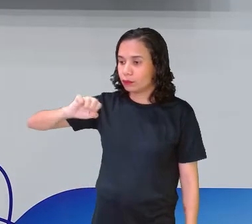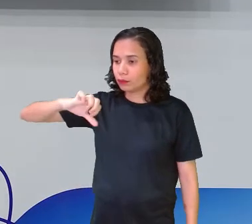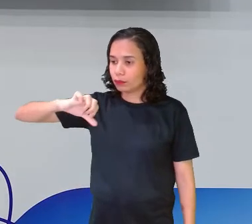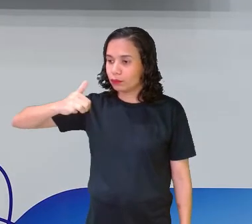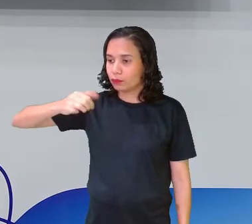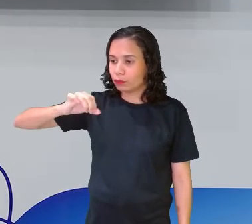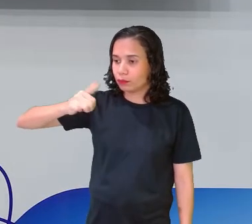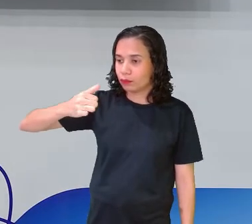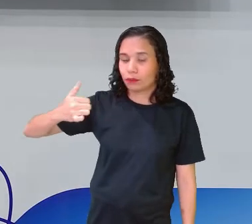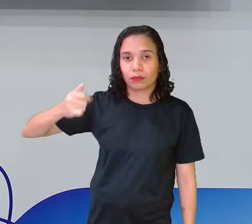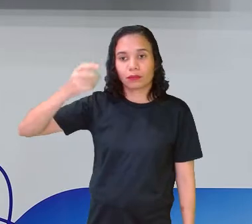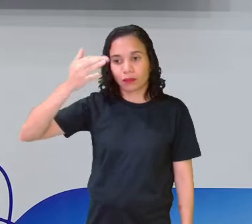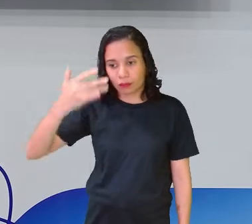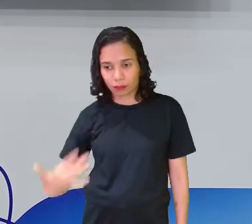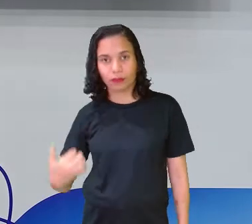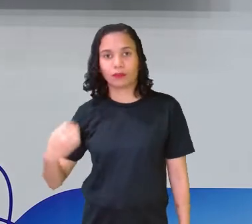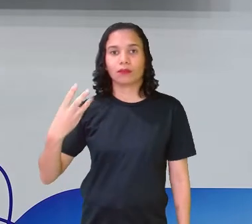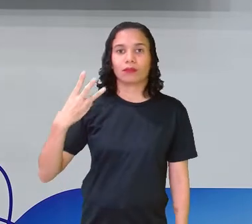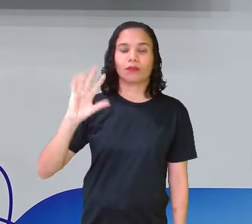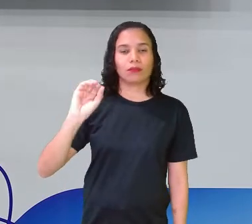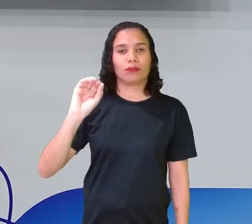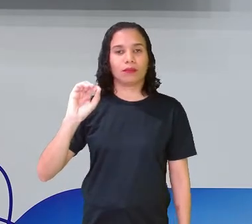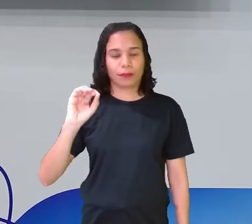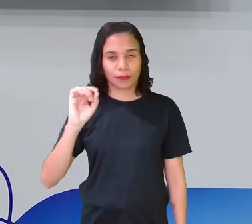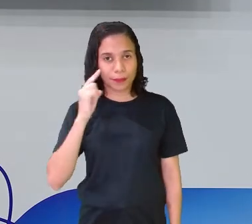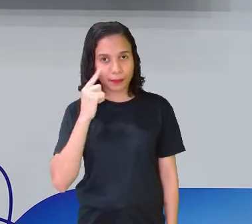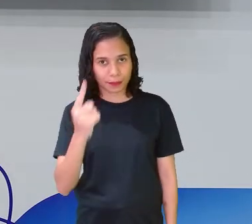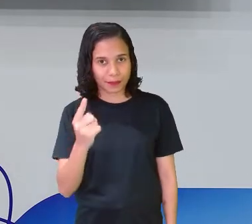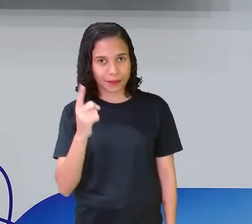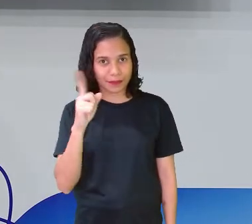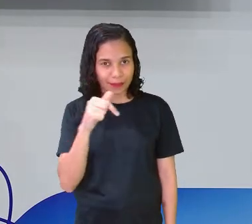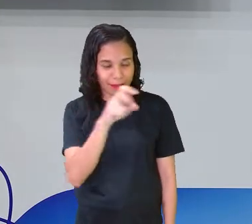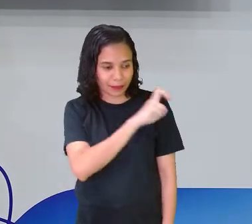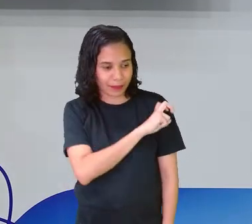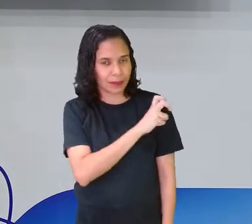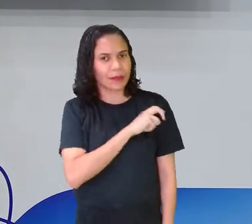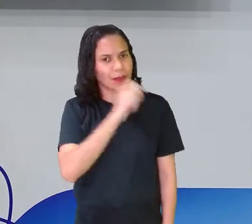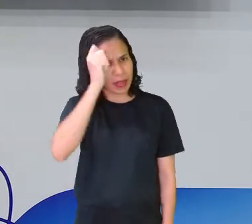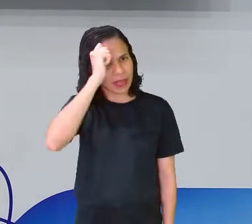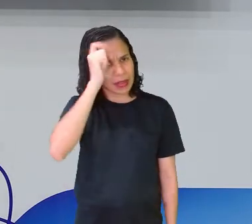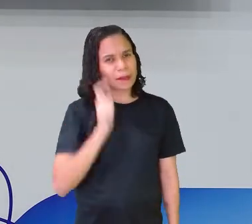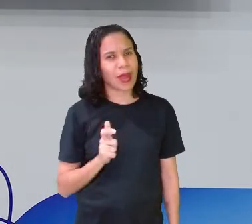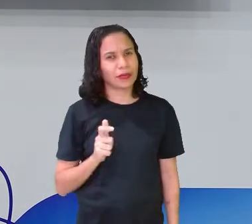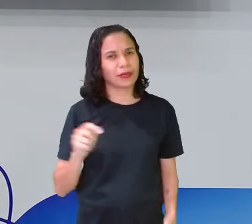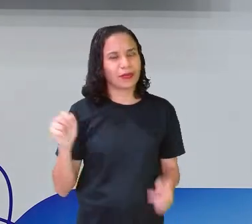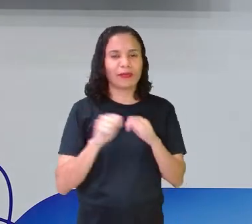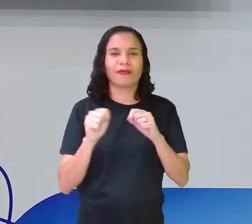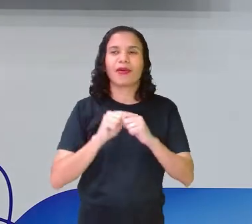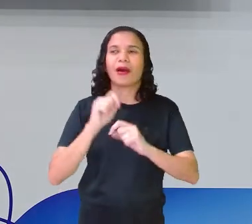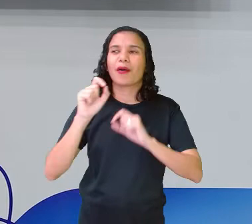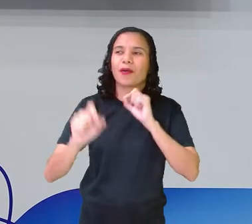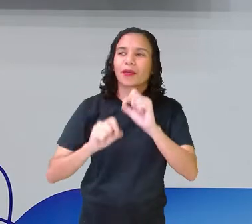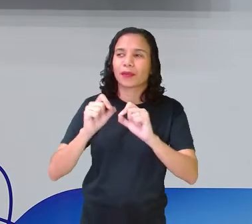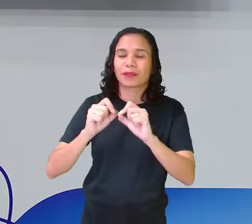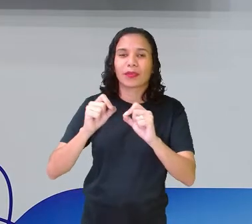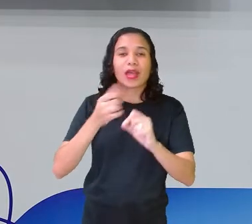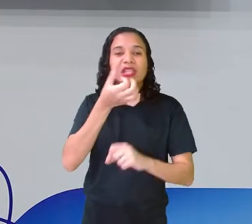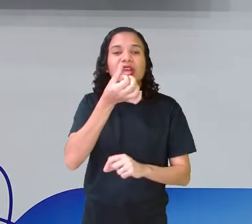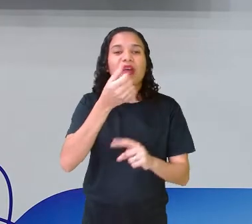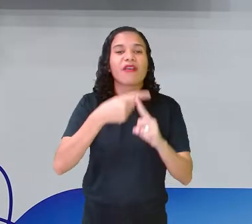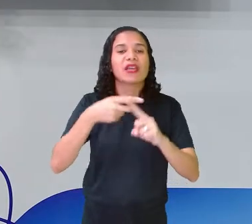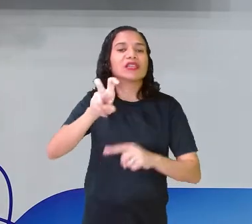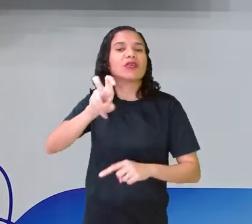7, 8, 9, 10, até chegar em 30. Você que é do 5º ano é muito esperto e vai fazer o seguinte: 6